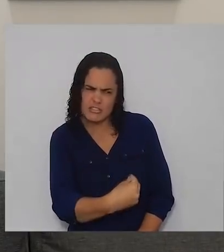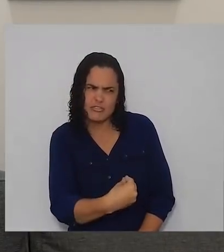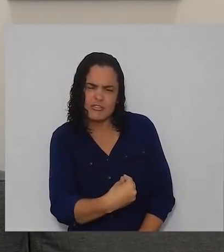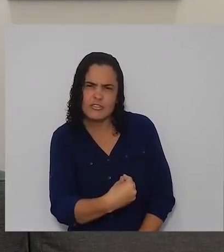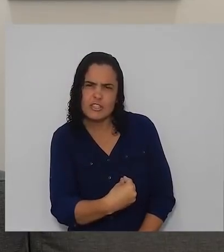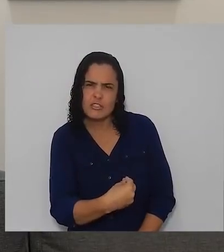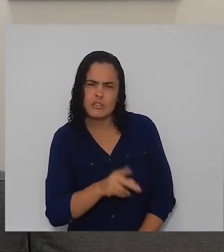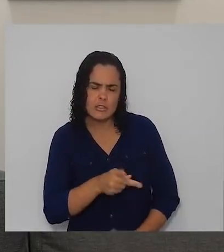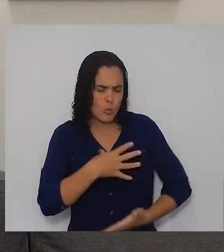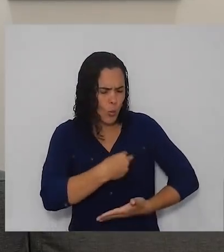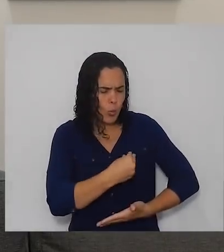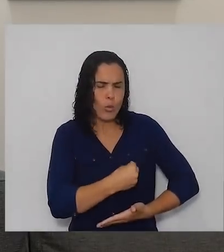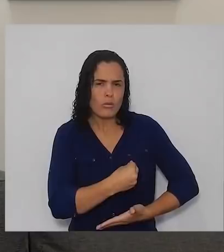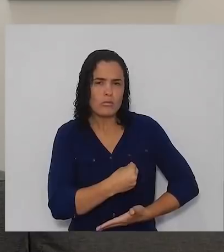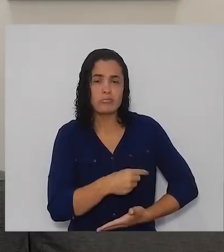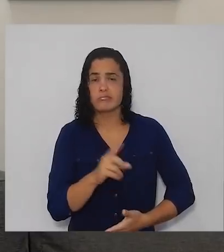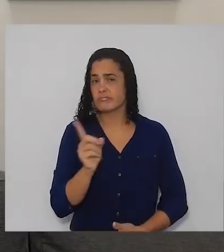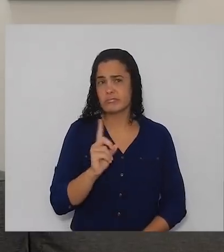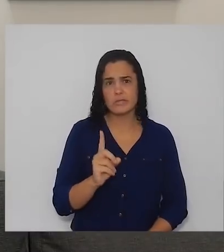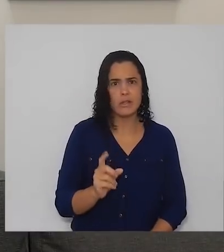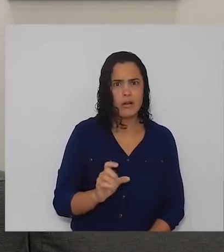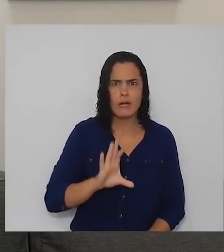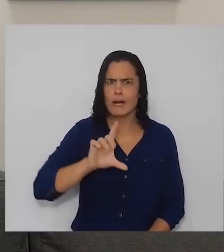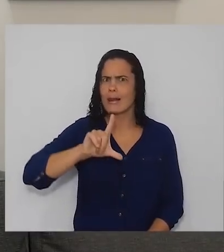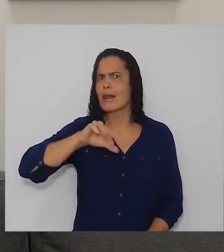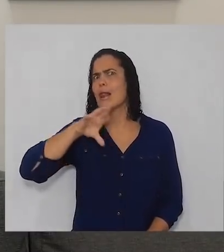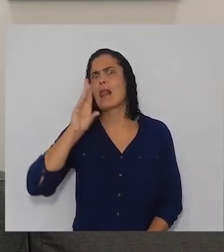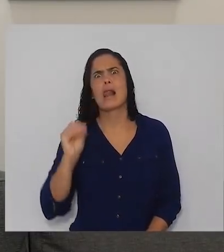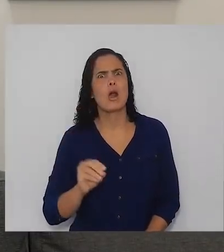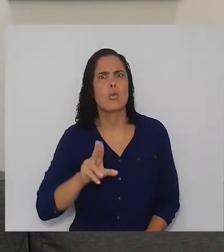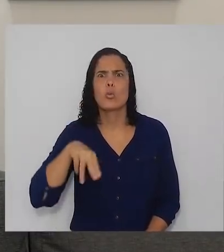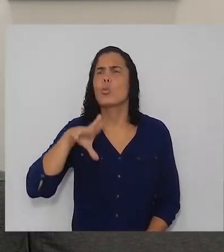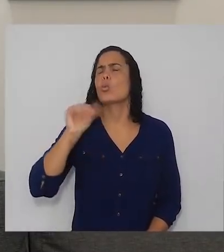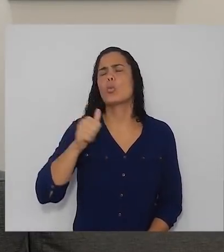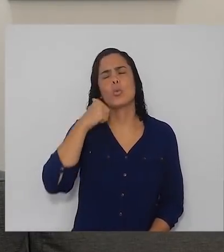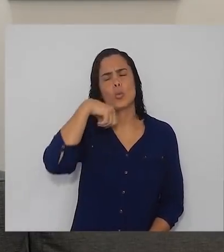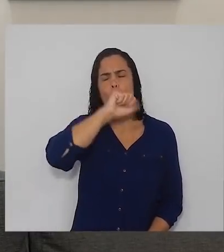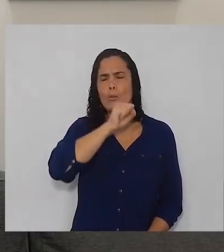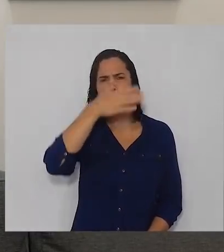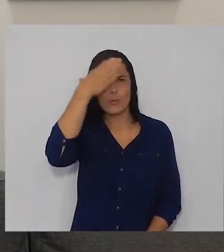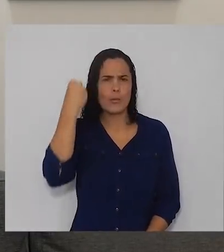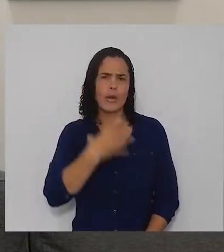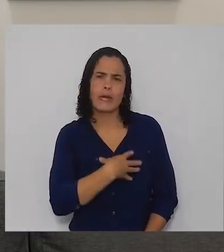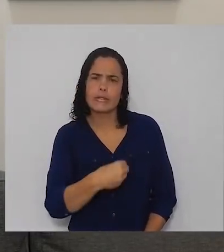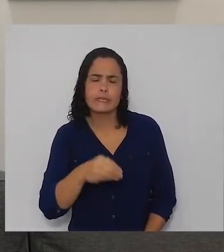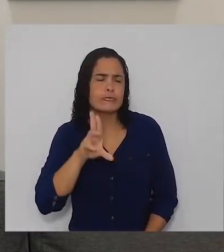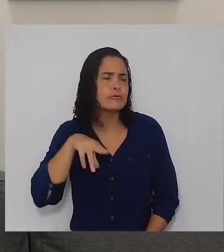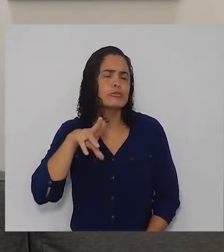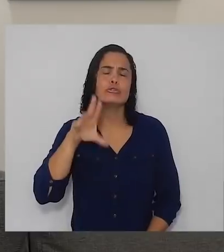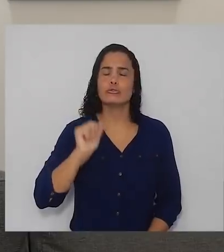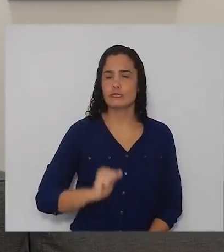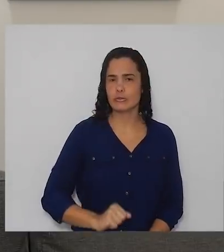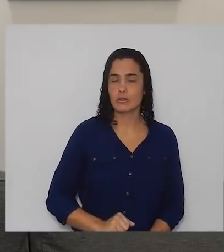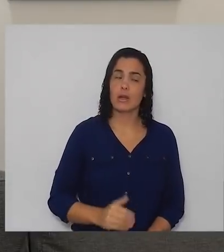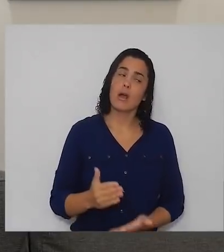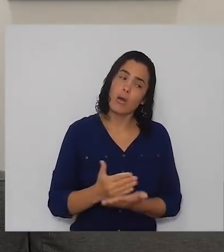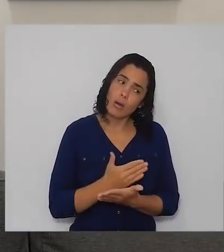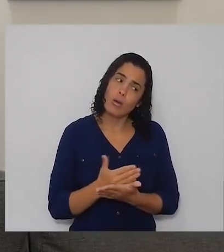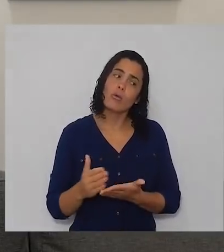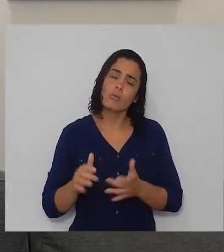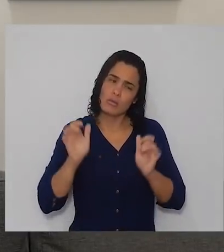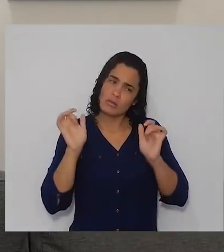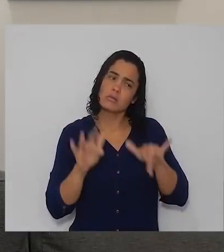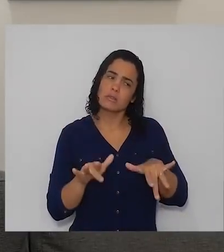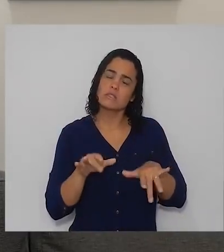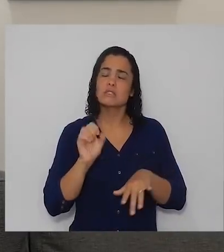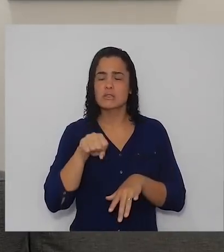filhos que amamentou? A resposta retórica é, não. Claro, uma mãe nunca se esquece dos seus filhos. Algumas a